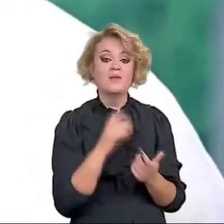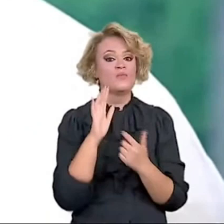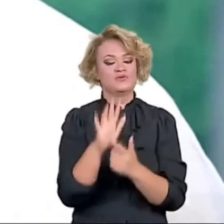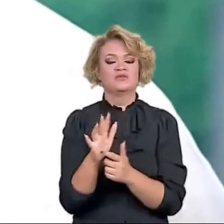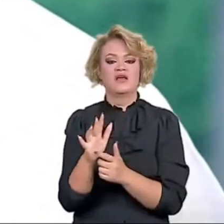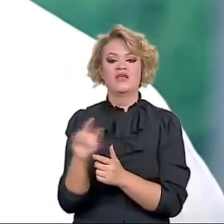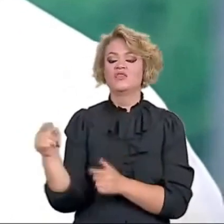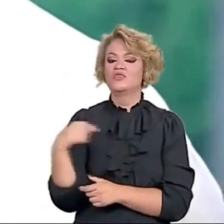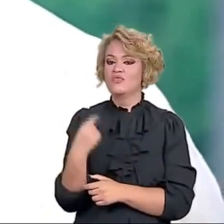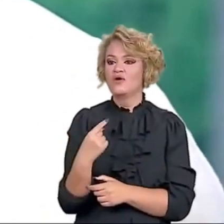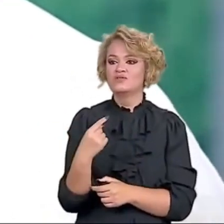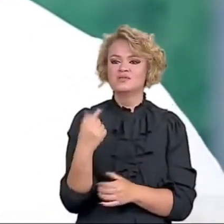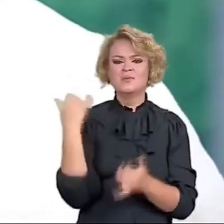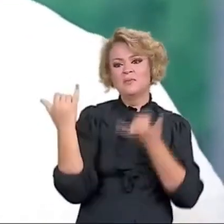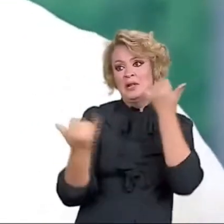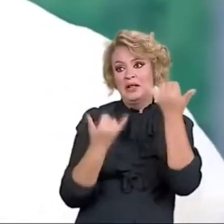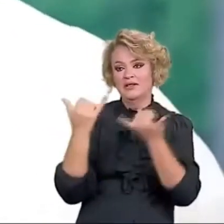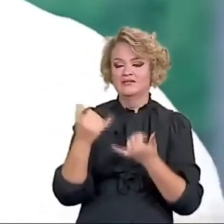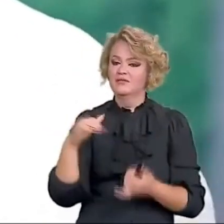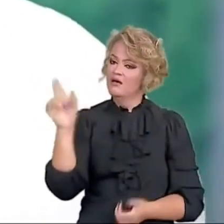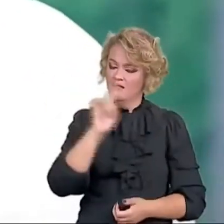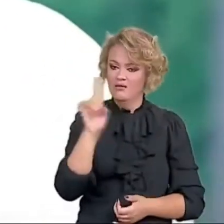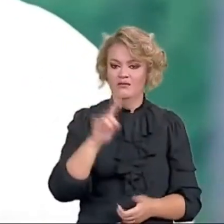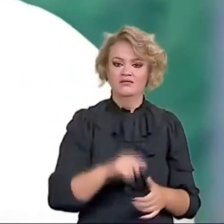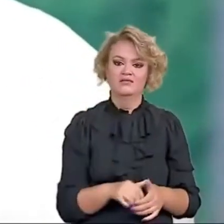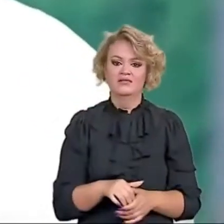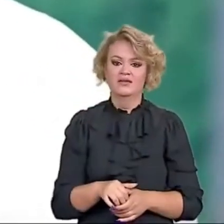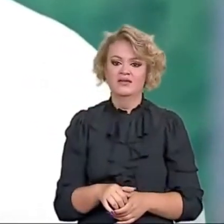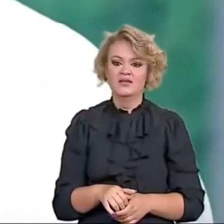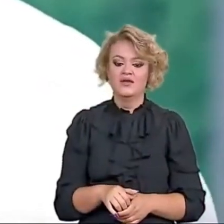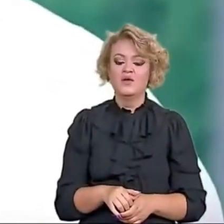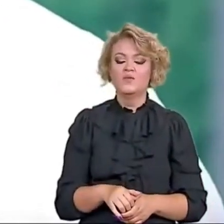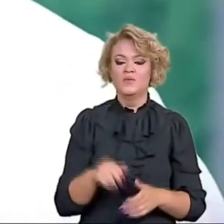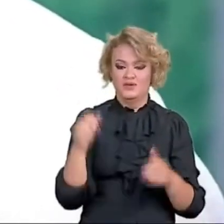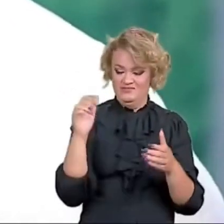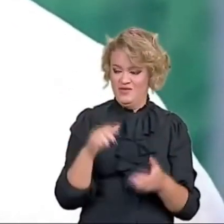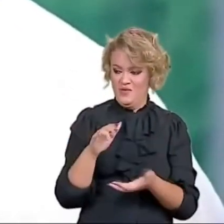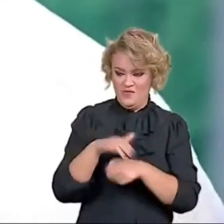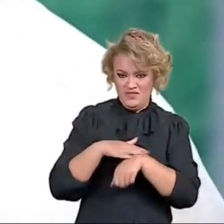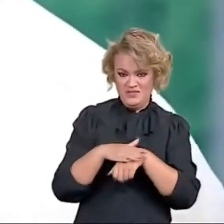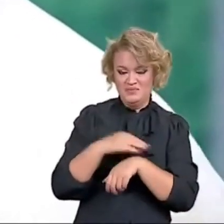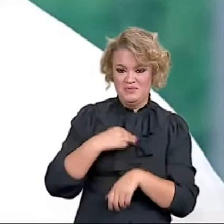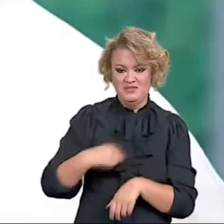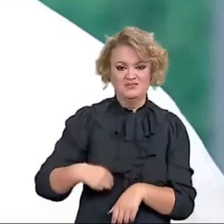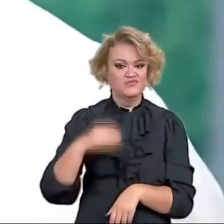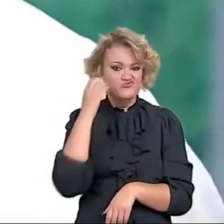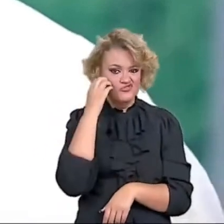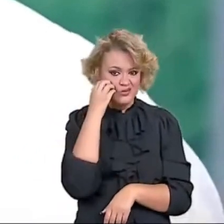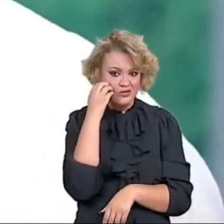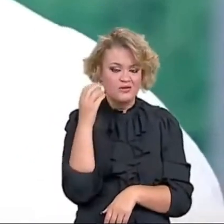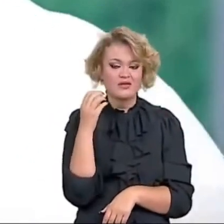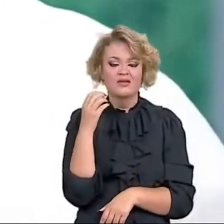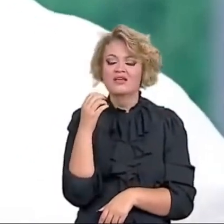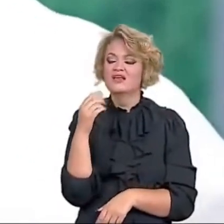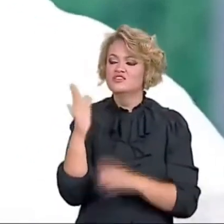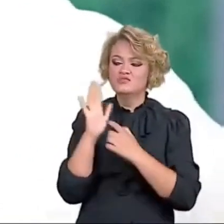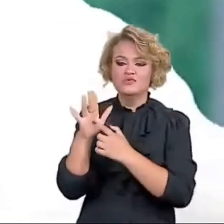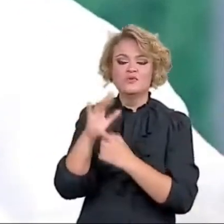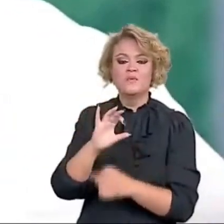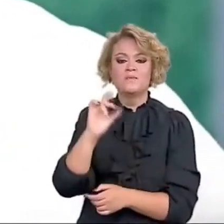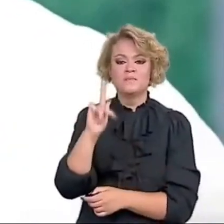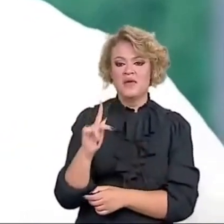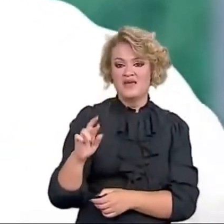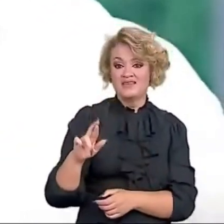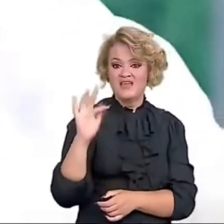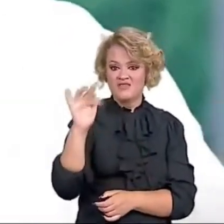brincando nisso. Quando eu acertei com o Fábio Dino que a gente ia colocar a Polícia Federal para tomar conta disso, é porque nós